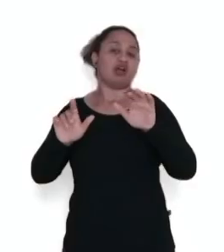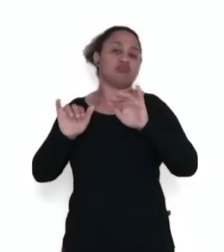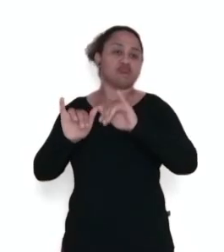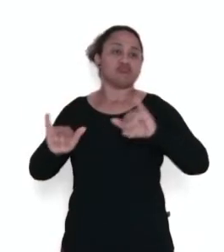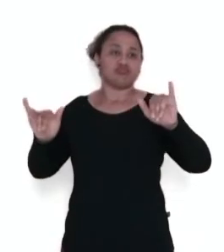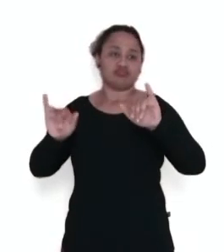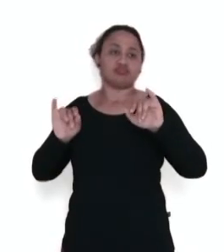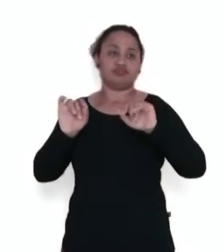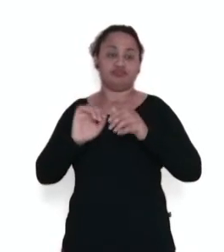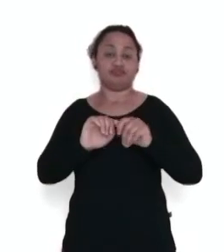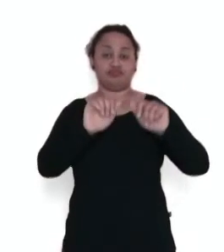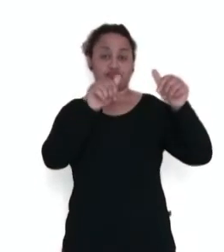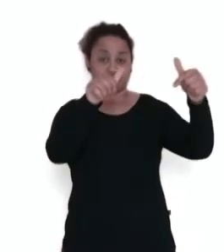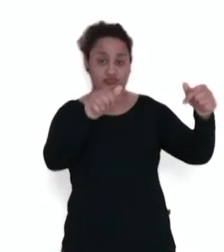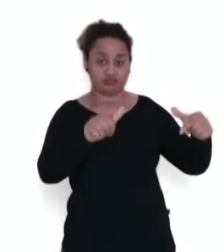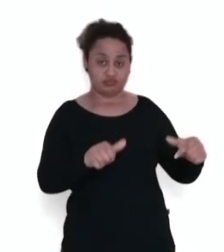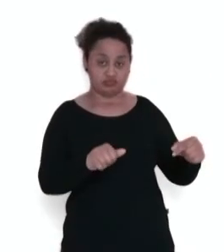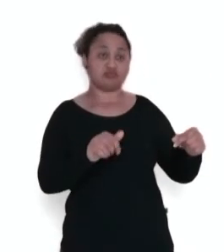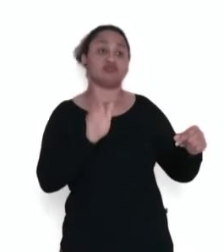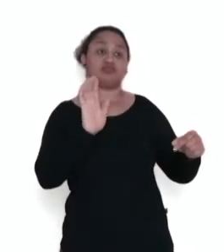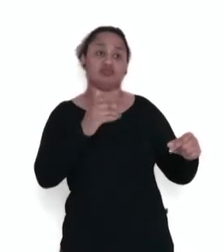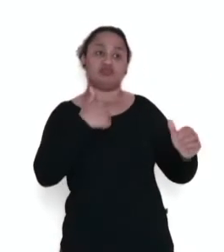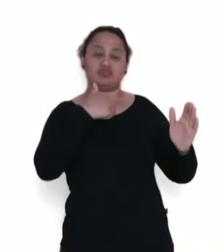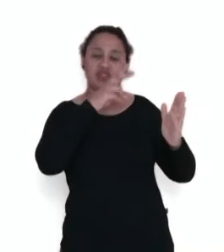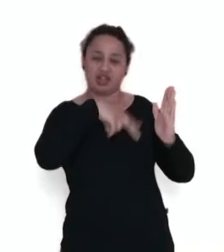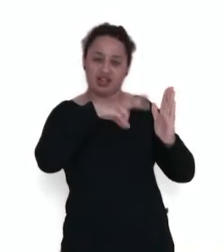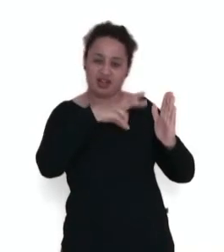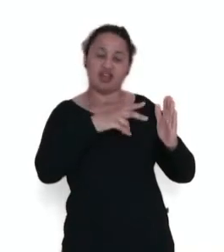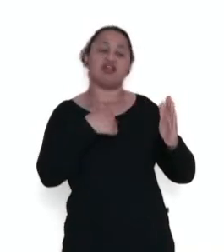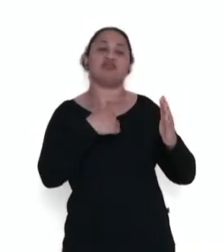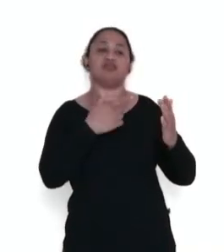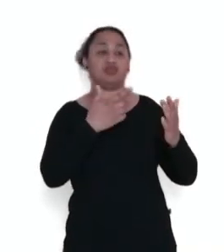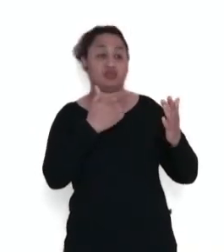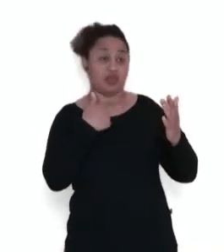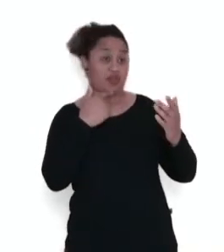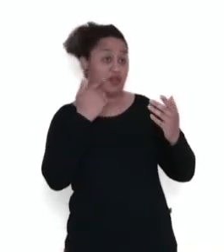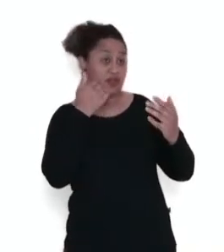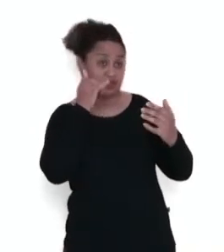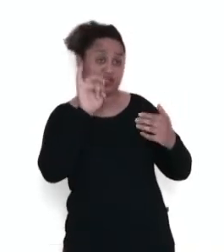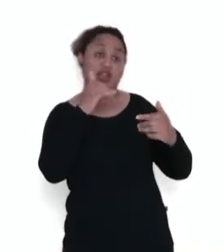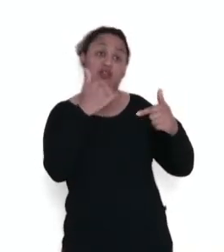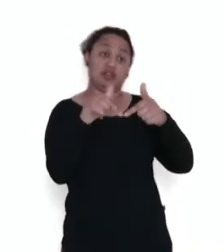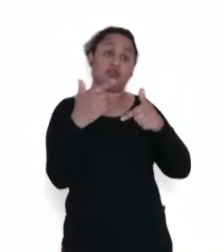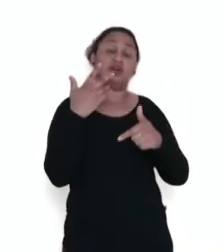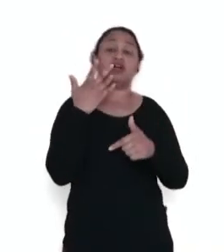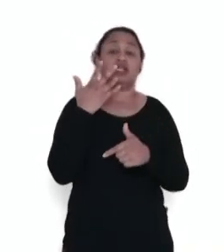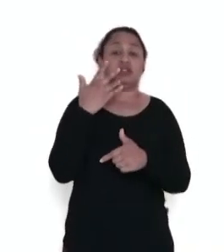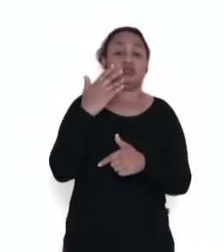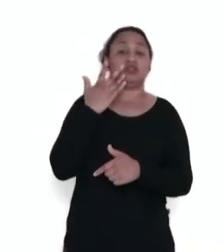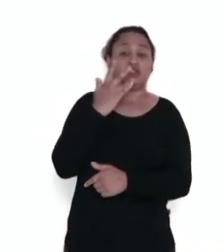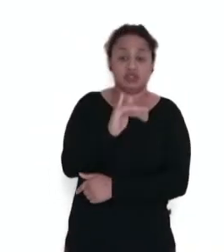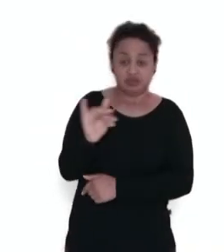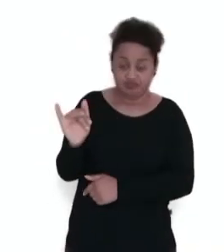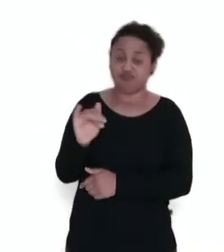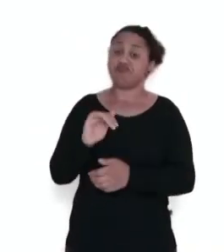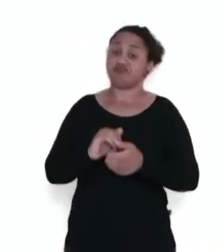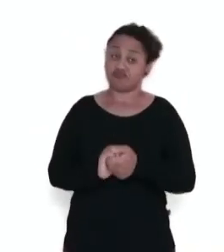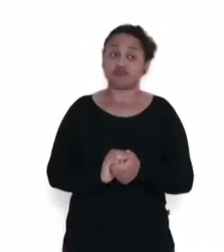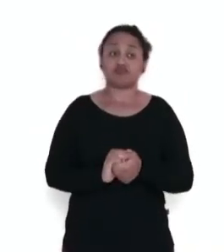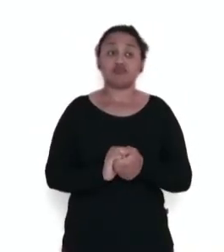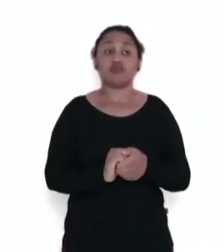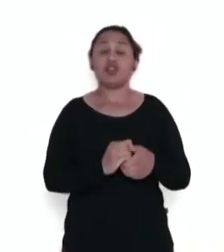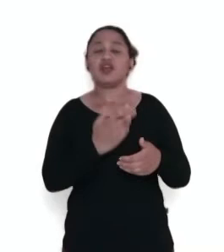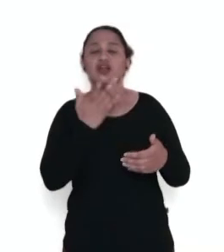notícia. Esse é o nosso cartaz, ó. Vamos combater o trabalho infantil. Trabalho é para adulto. Criança tem que brincar